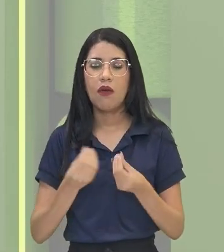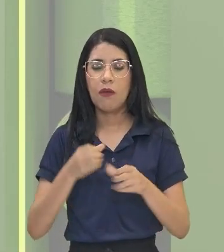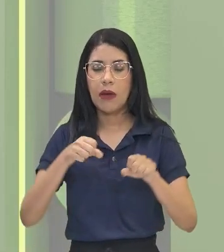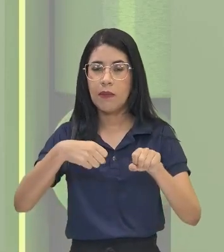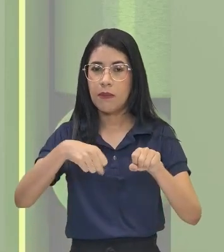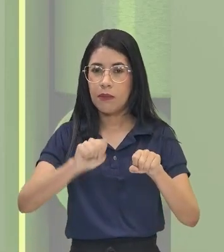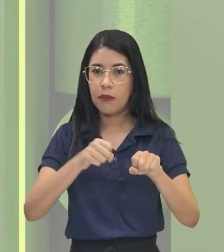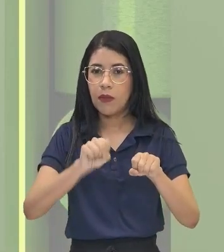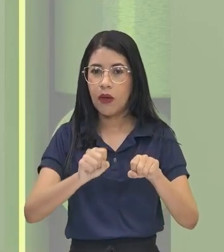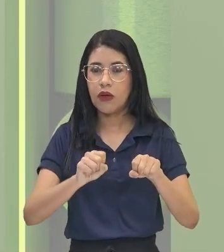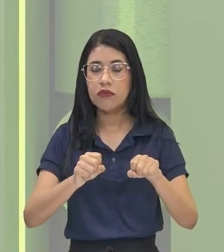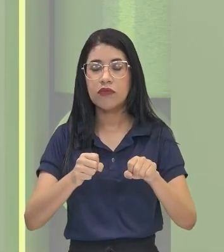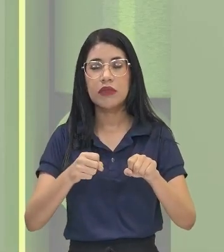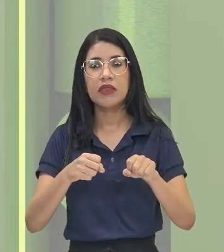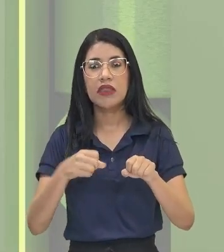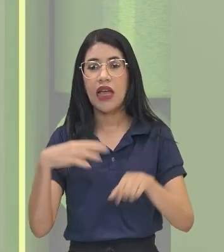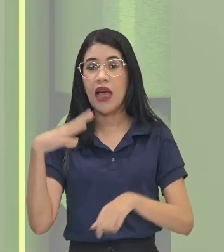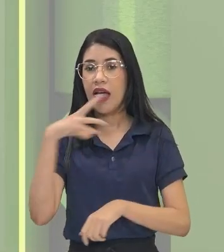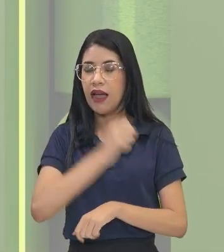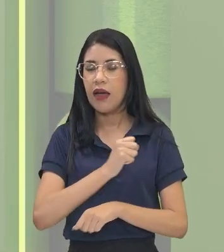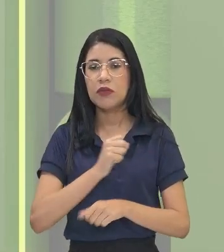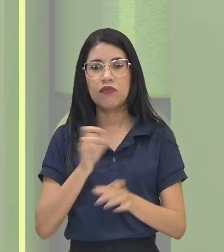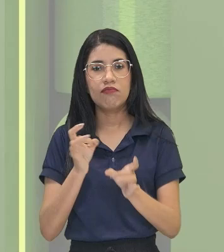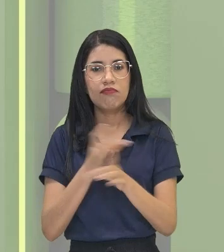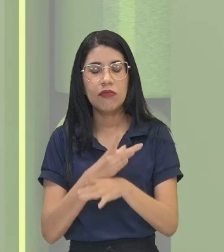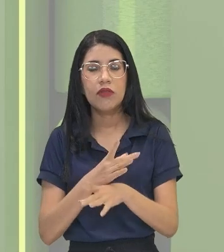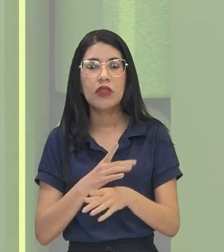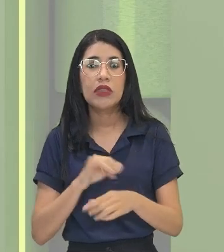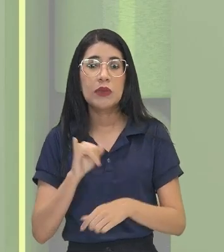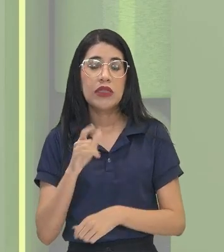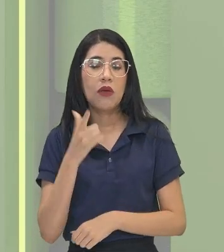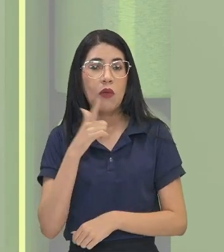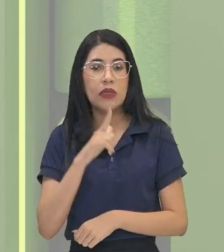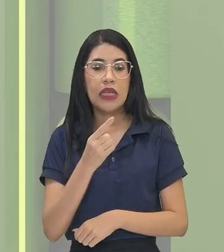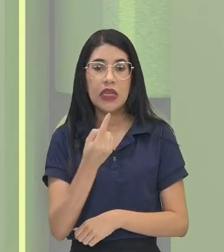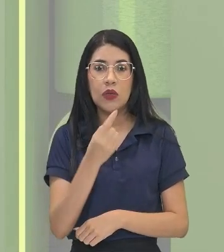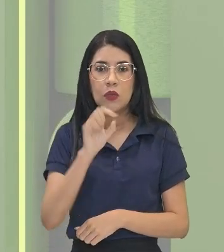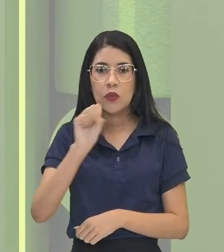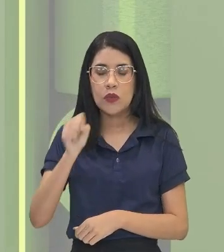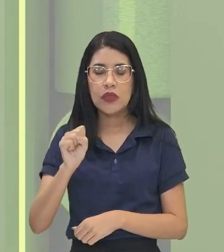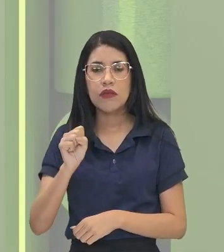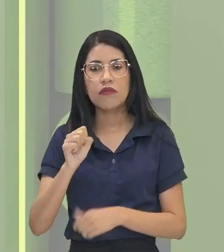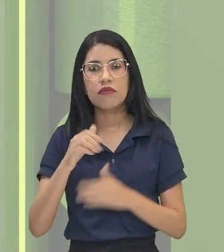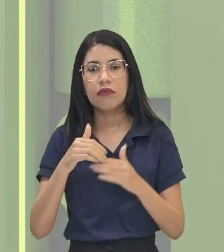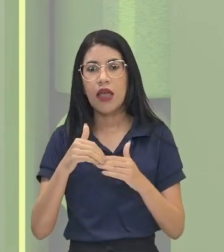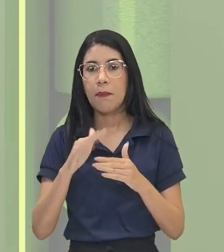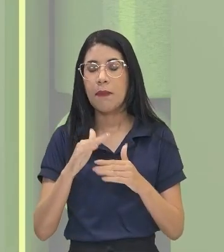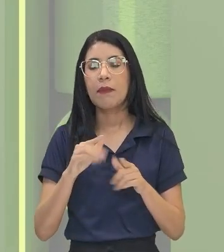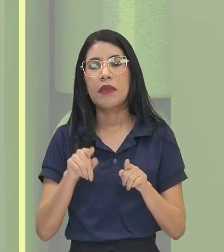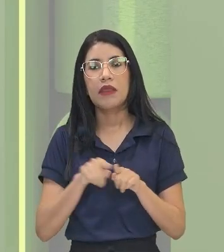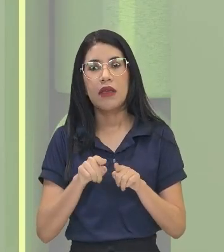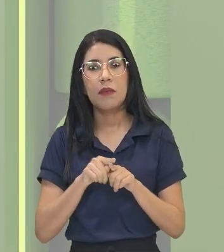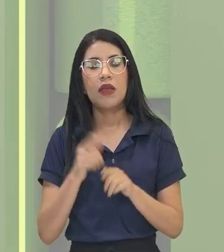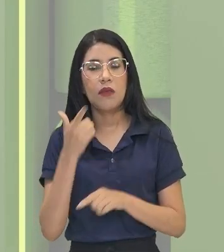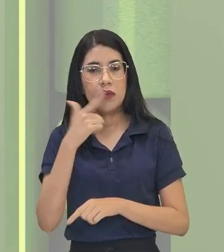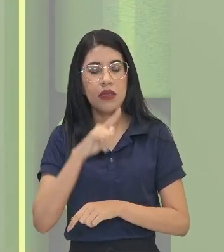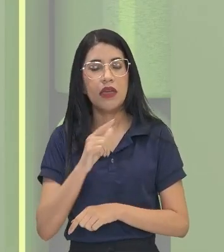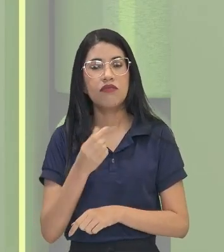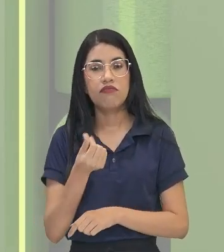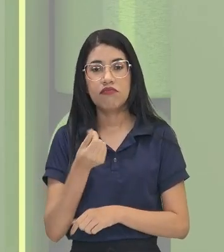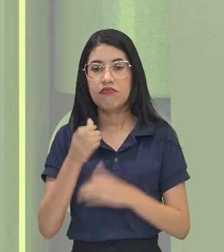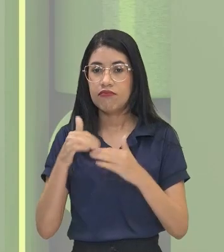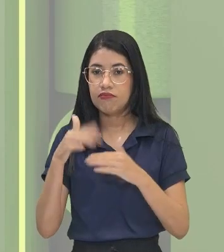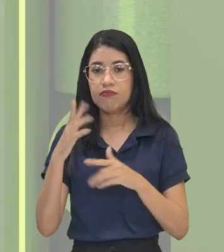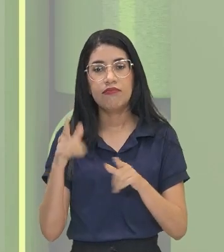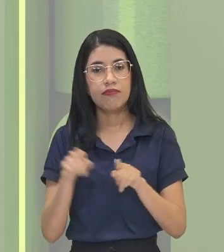por exemplo, o mais rápido possível. Então, se ela consegue 1 segundo a mais, ela já ganha bastante dinheiro.